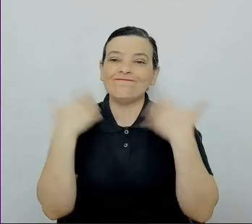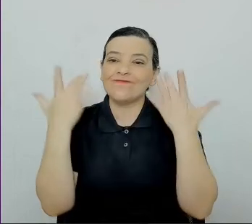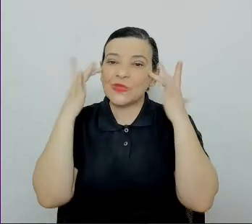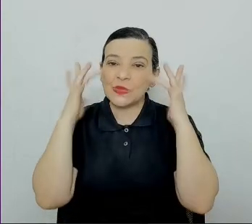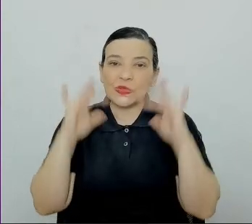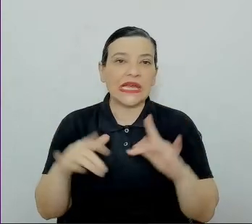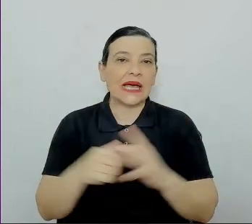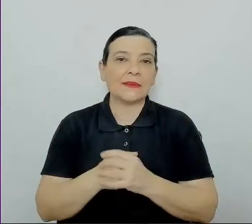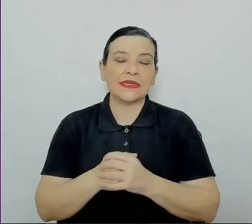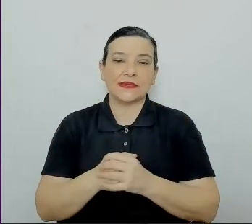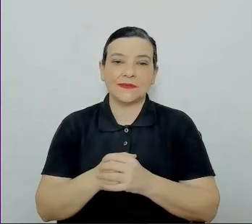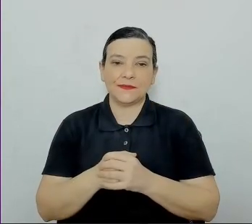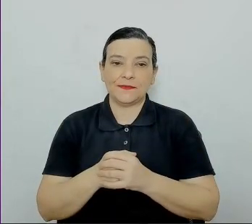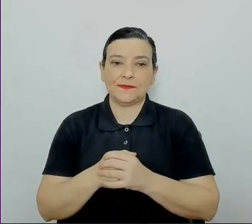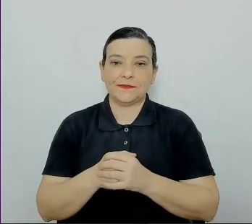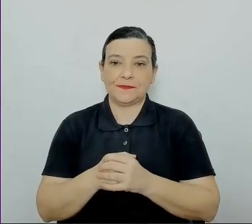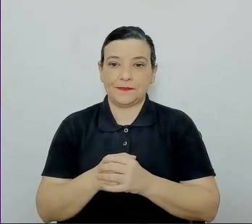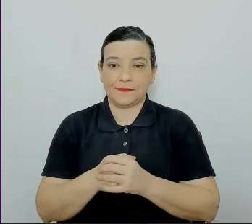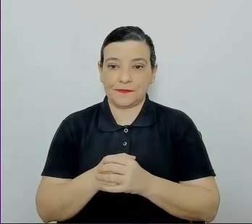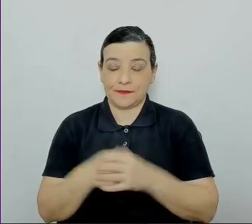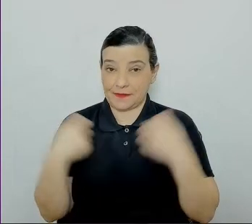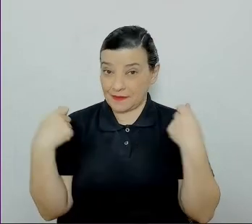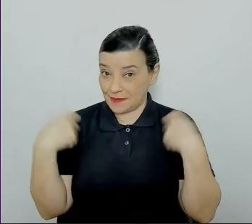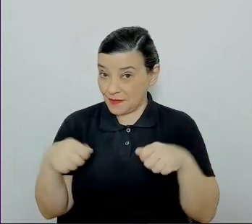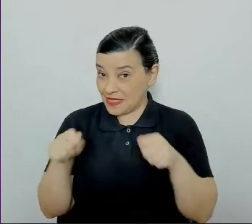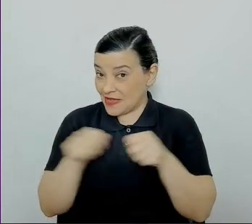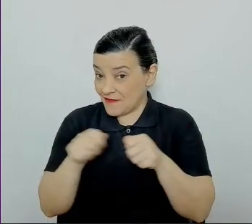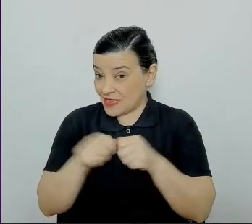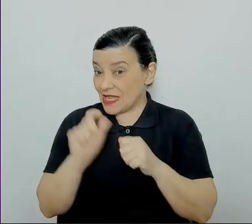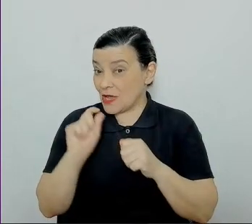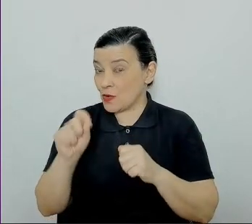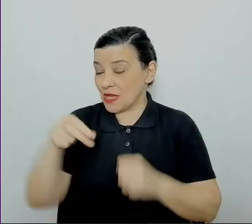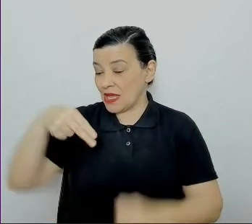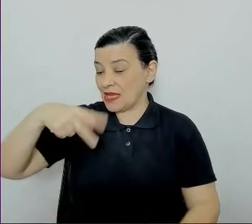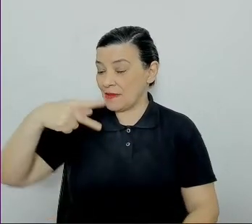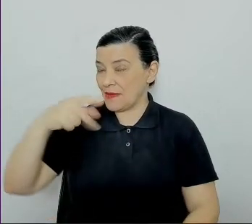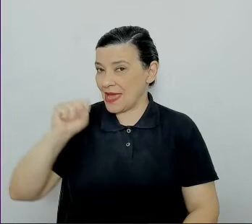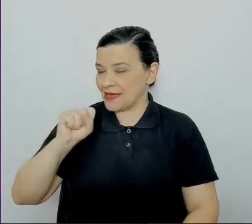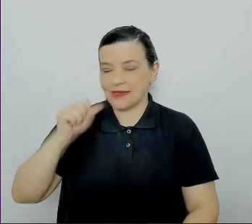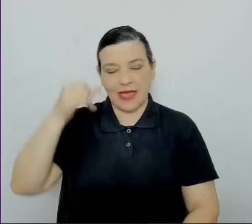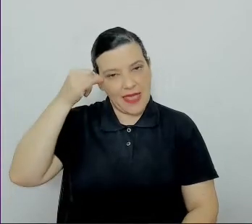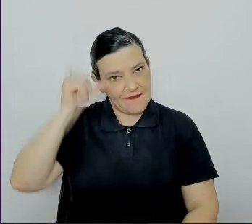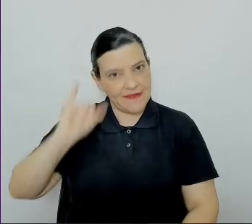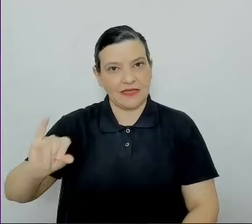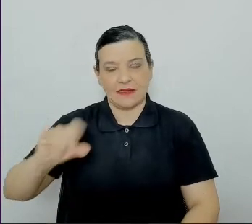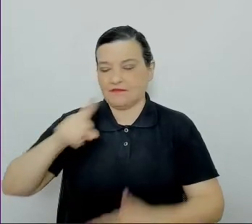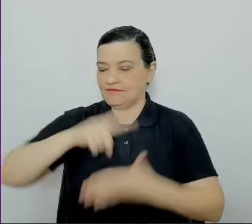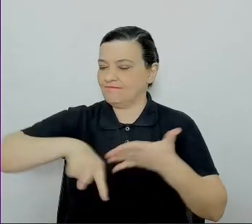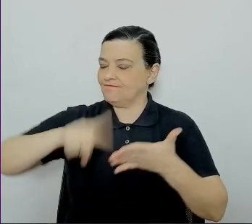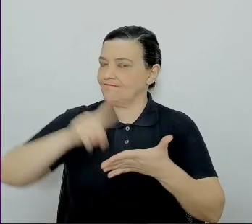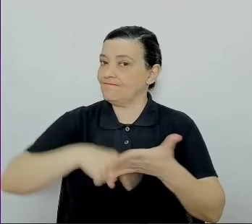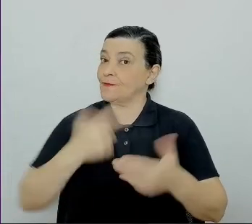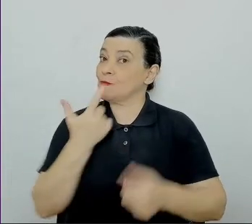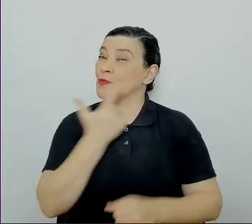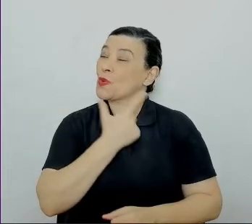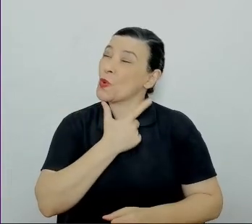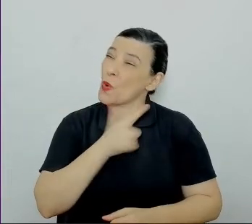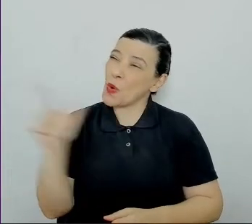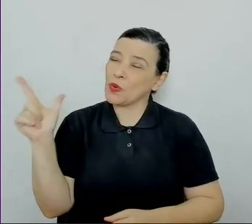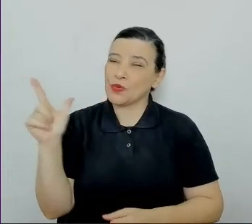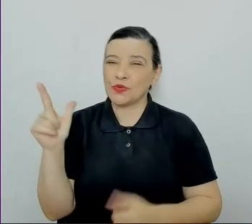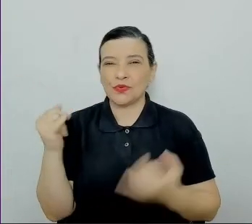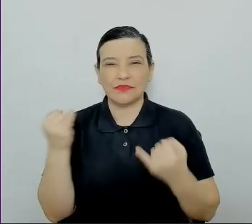impacto. Então, o que você tem que fazer? É não usar o NPS para isso. E pensar em usar algo mais parecido com